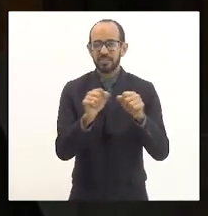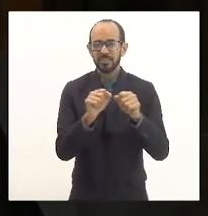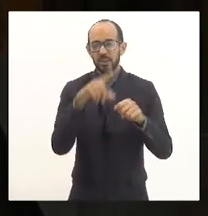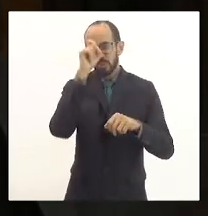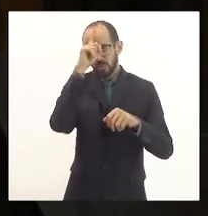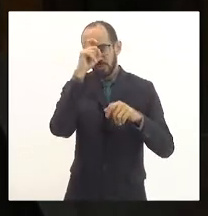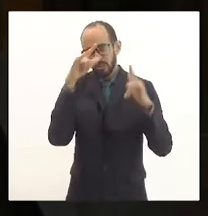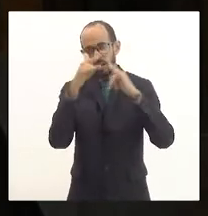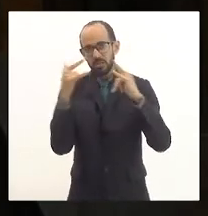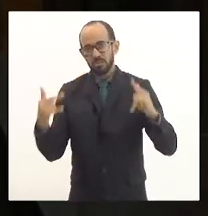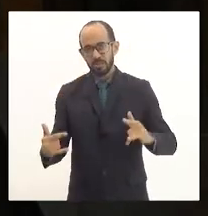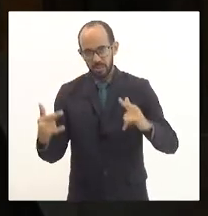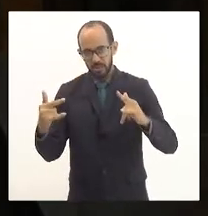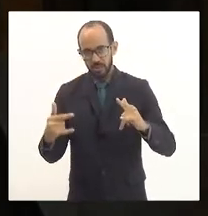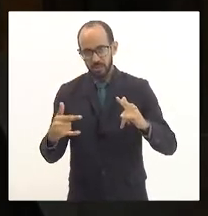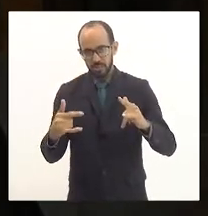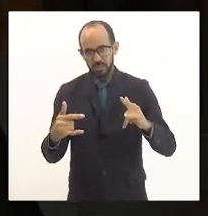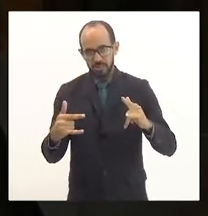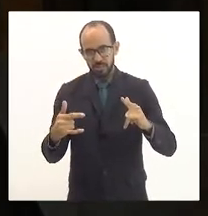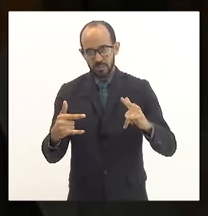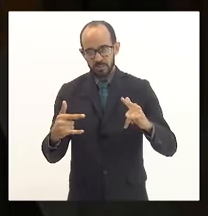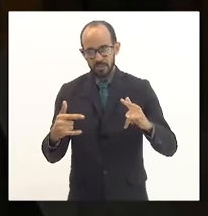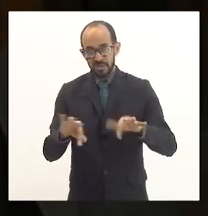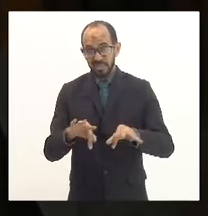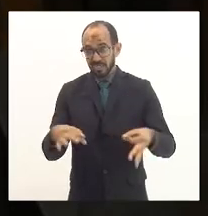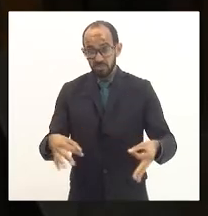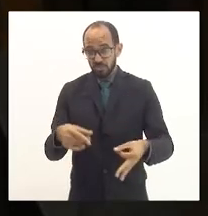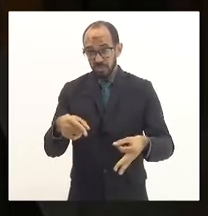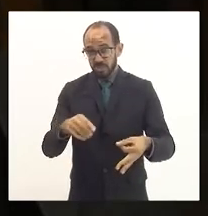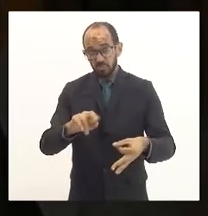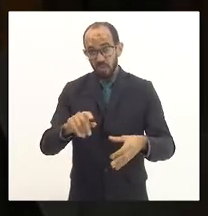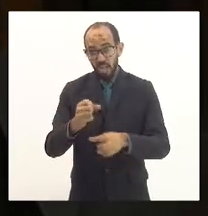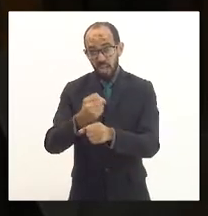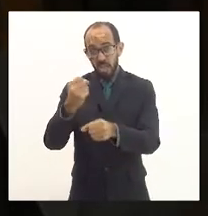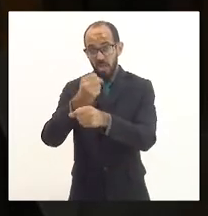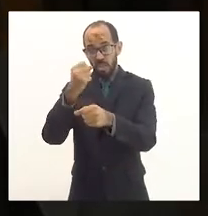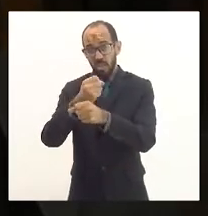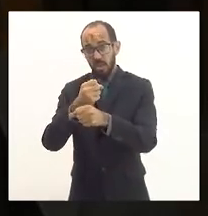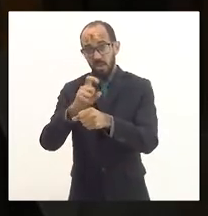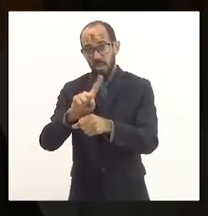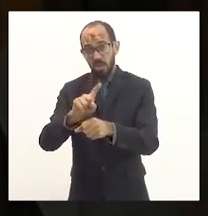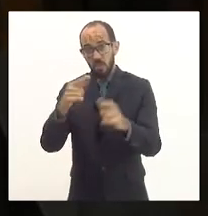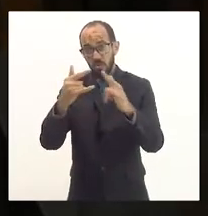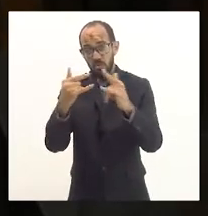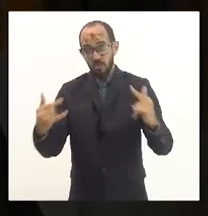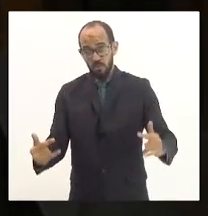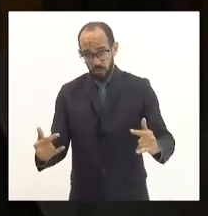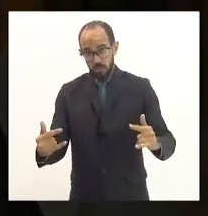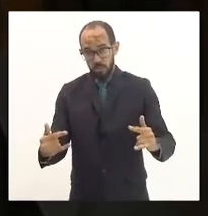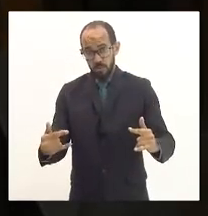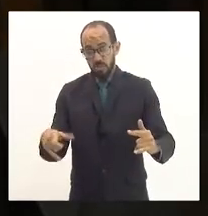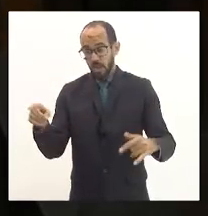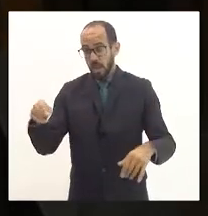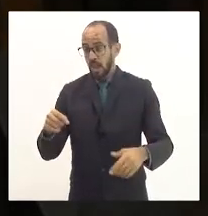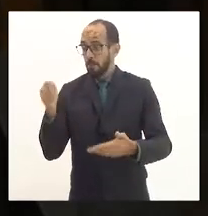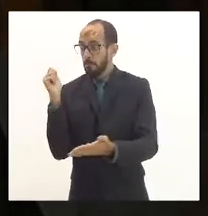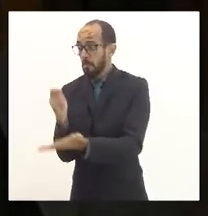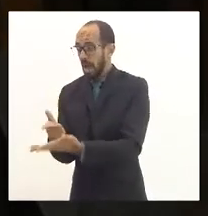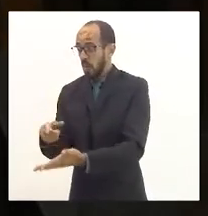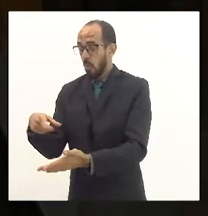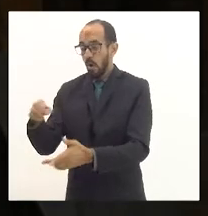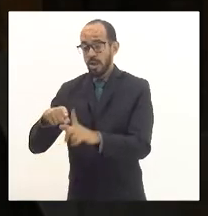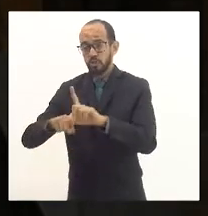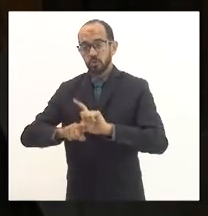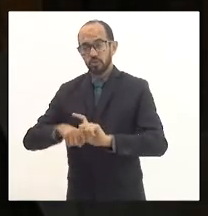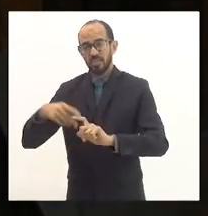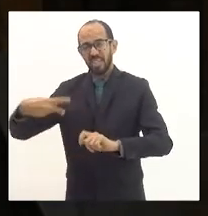campanha cintas tendas e essa empresa pagou a dívida prefeita com cheque nominal